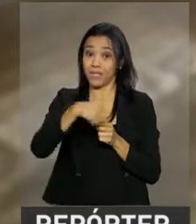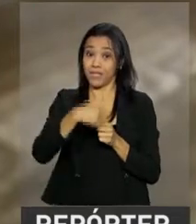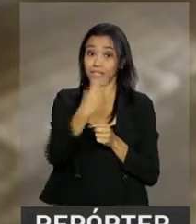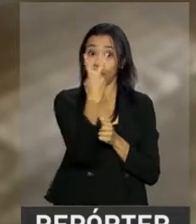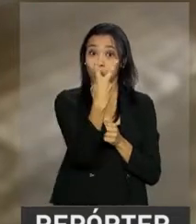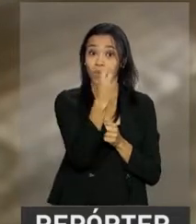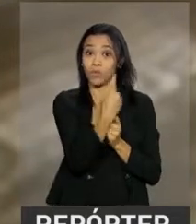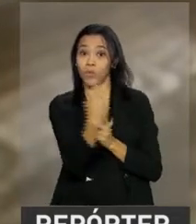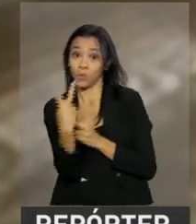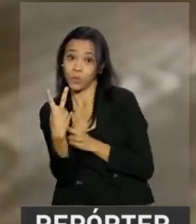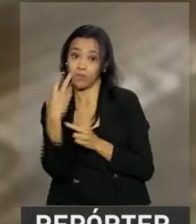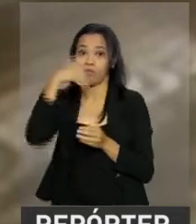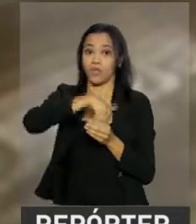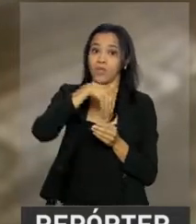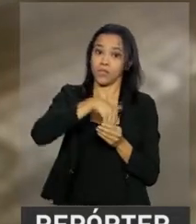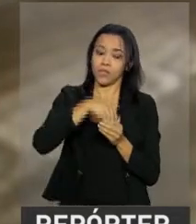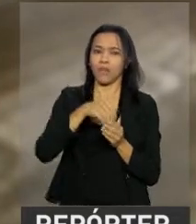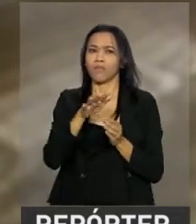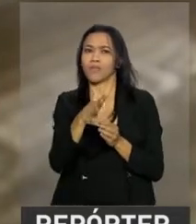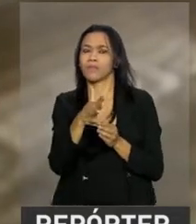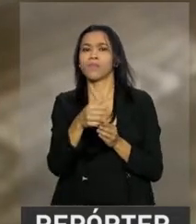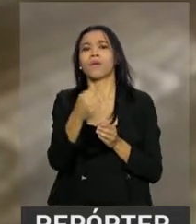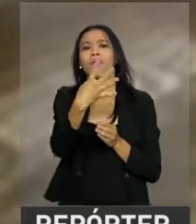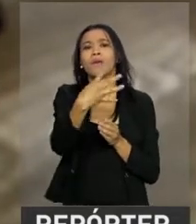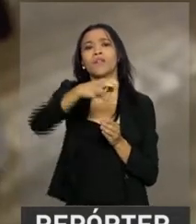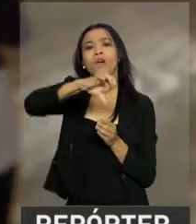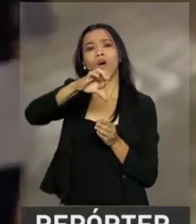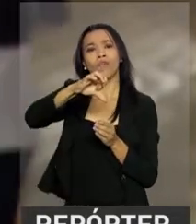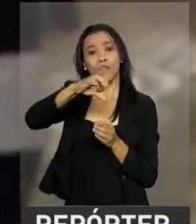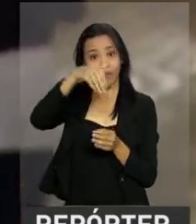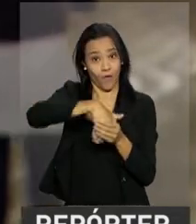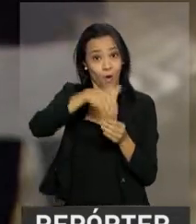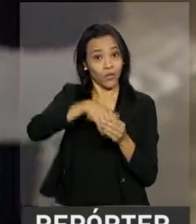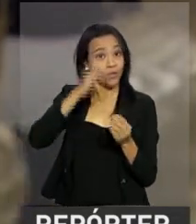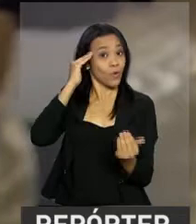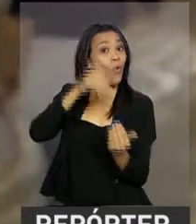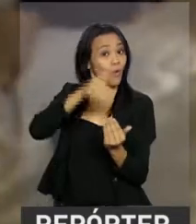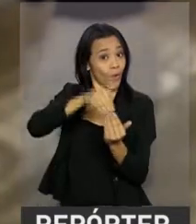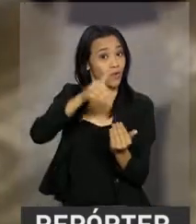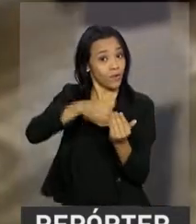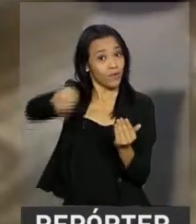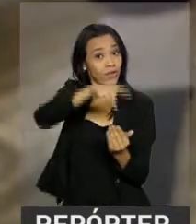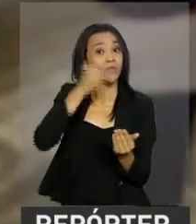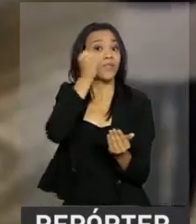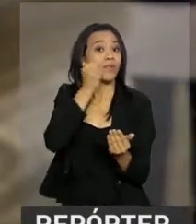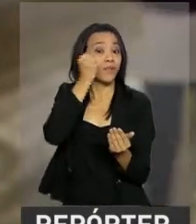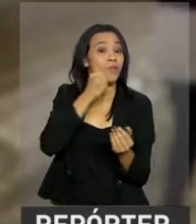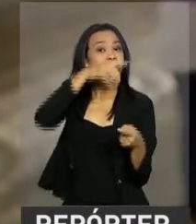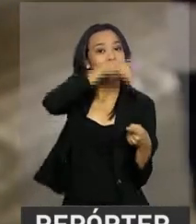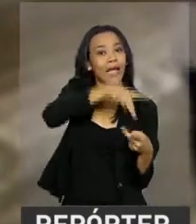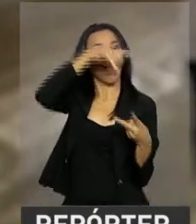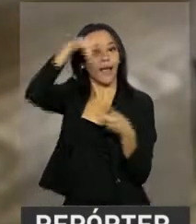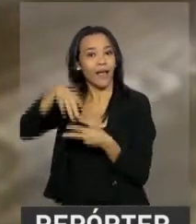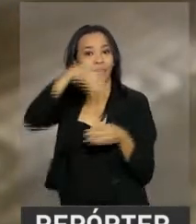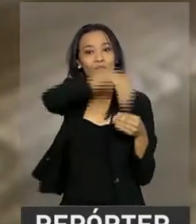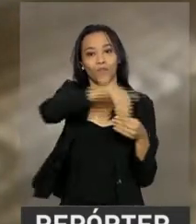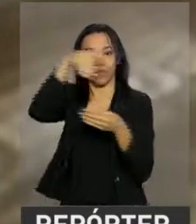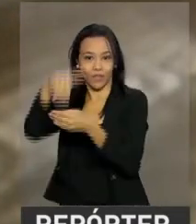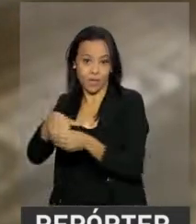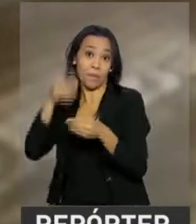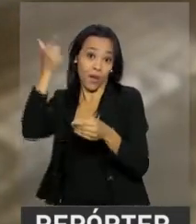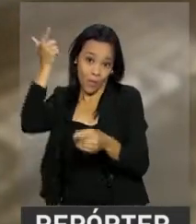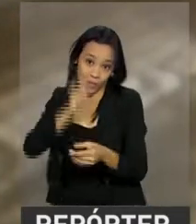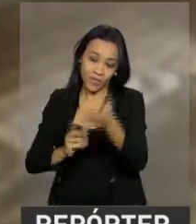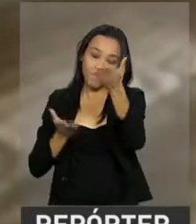duas votações na Casa, com pelo menos 49 votos favoráveis dos senadores em cada uma das votações para a DRU